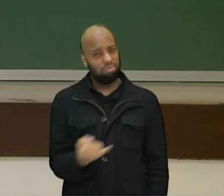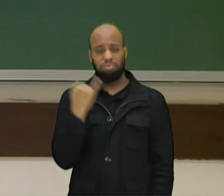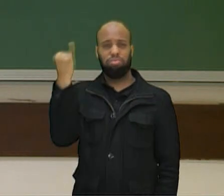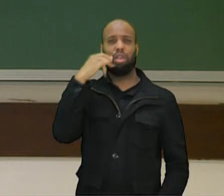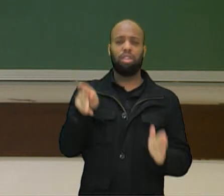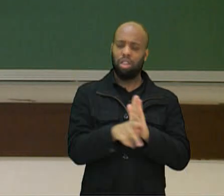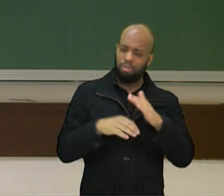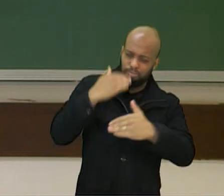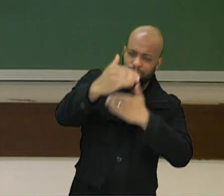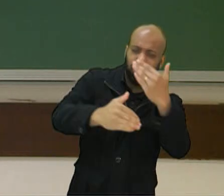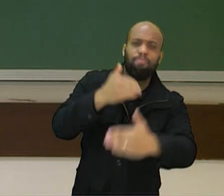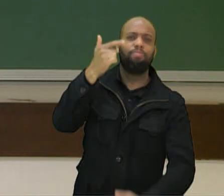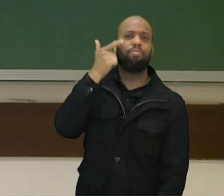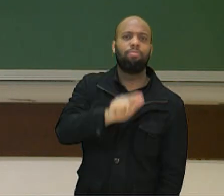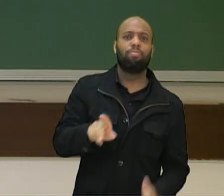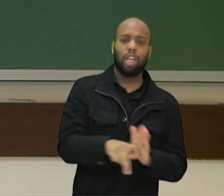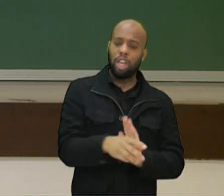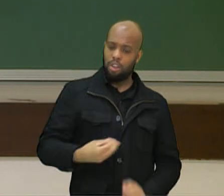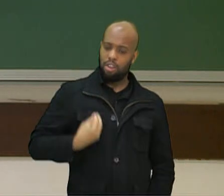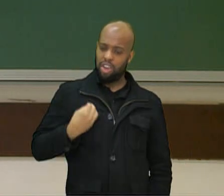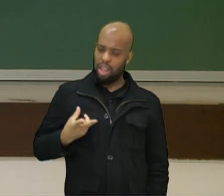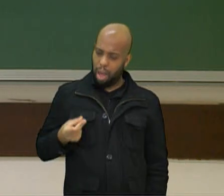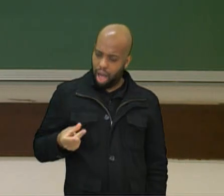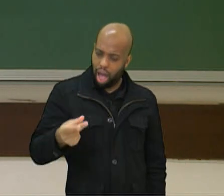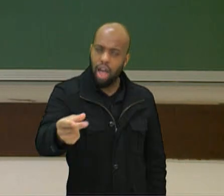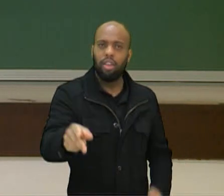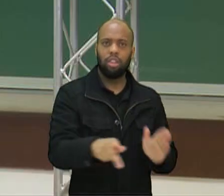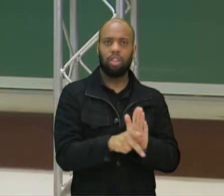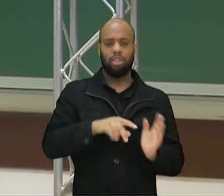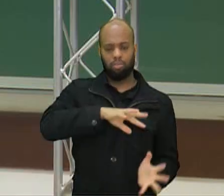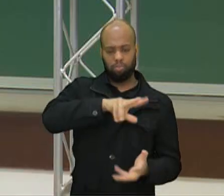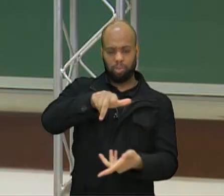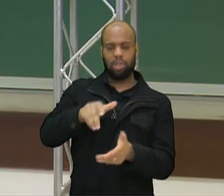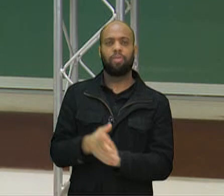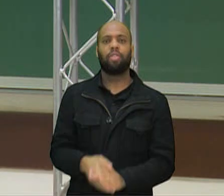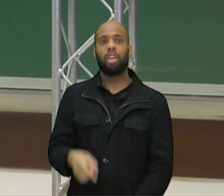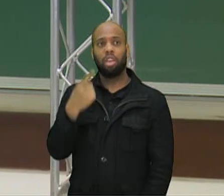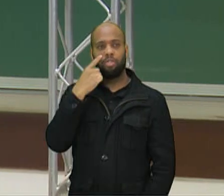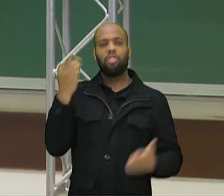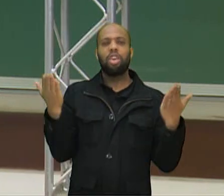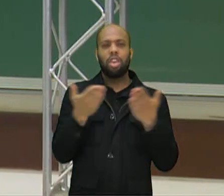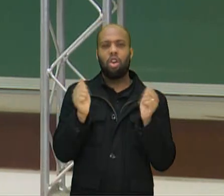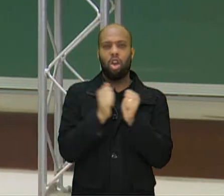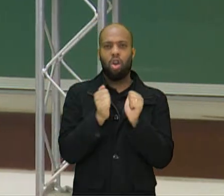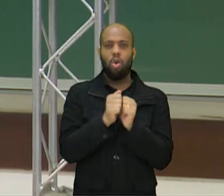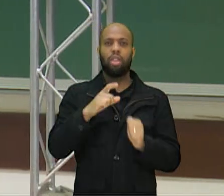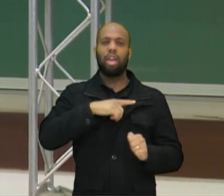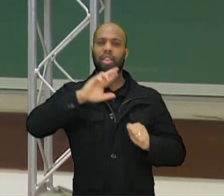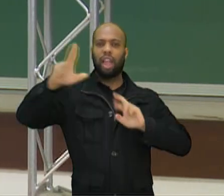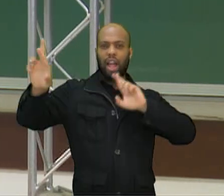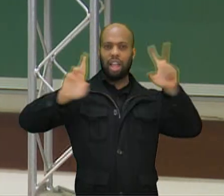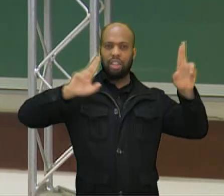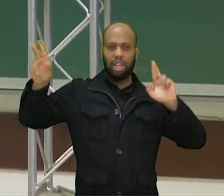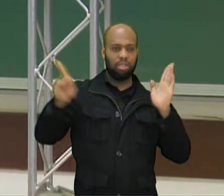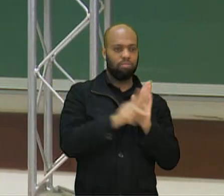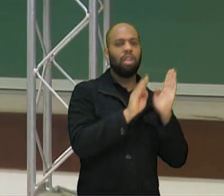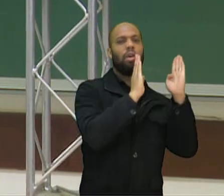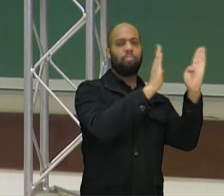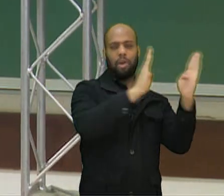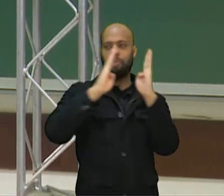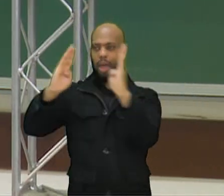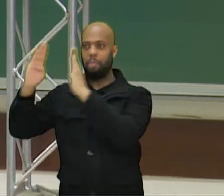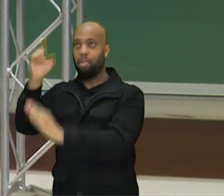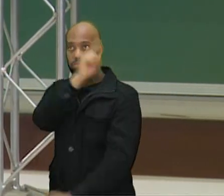para o desenvolvimento da vida no nosso planeta. Acompanhe aqui comigo as diferentes etapas do ciclo